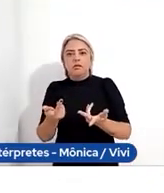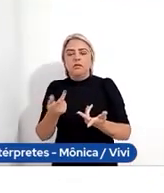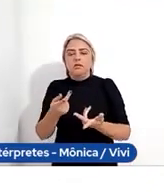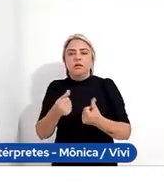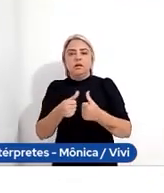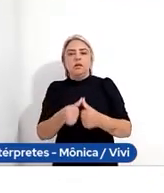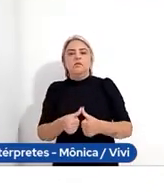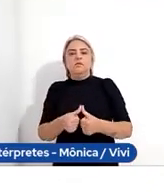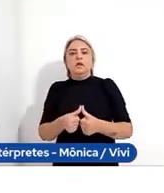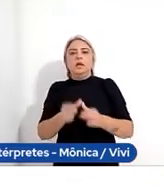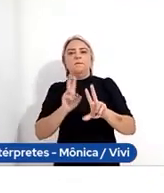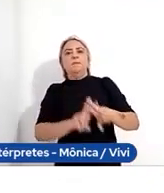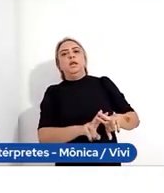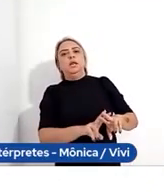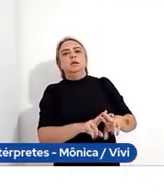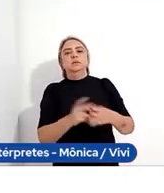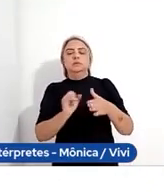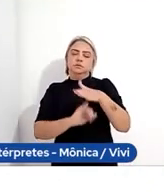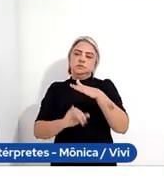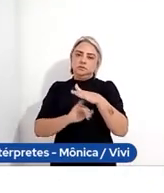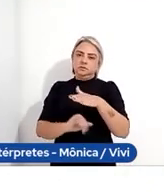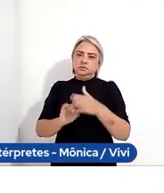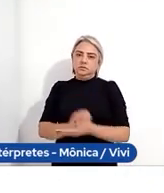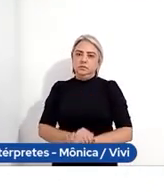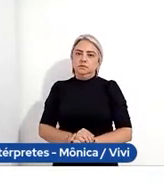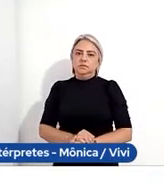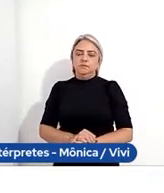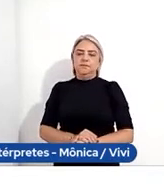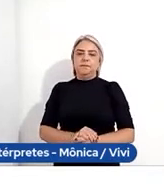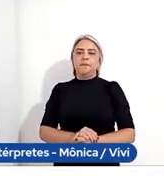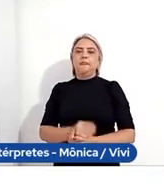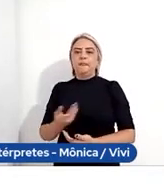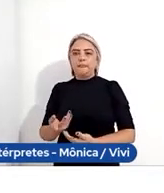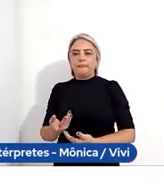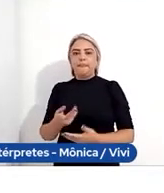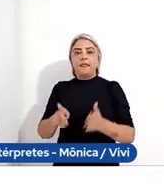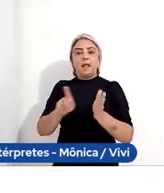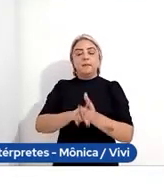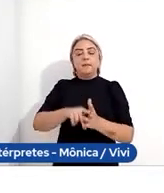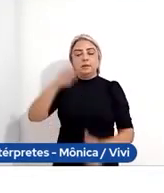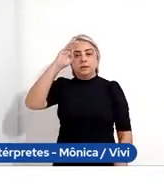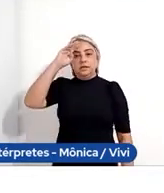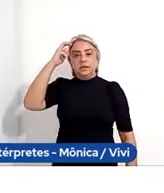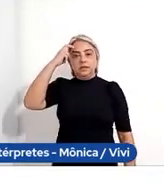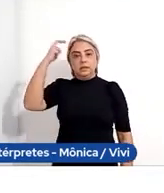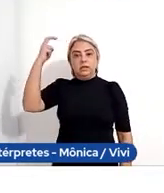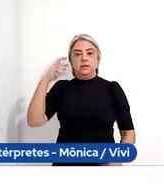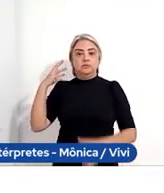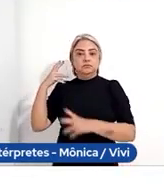fiquemos reféns dessas instituições. E aí, voltando para a propriedade intelectual, isso aqui é um